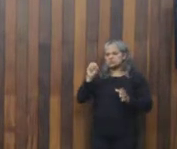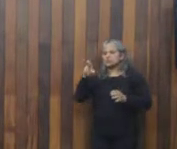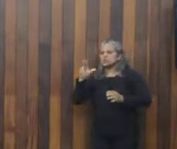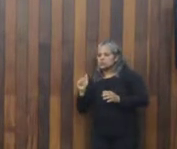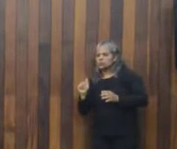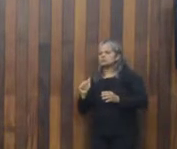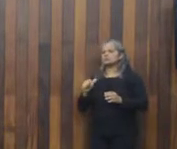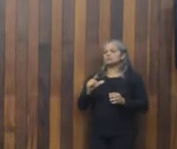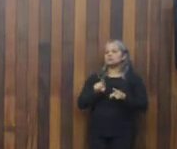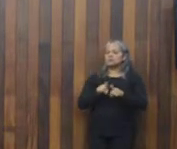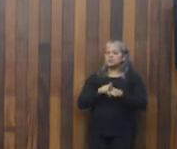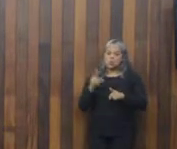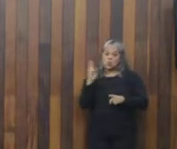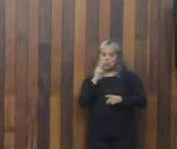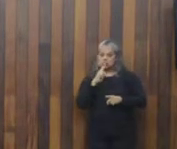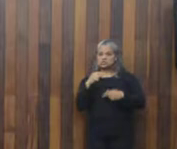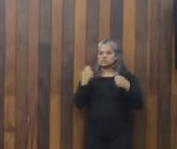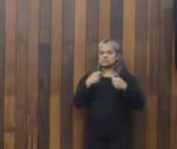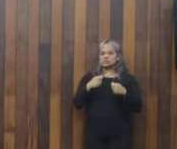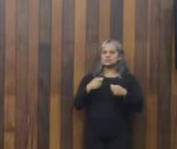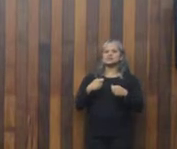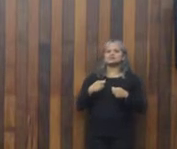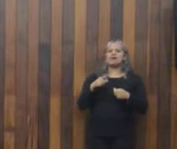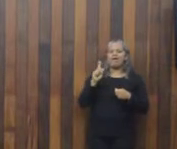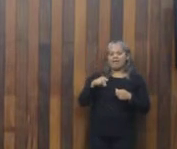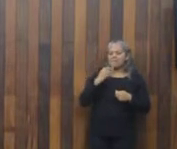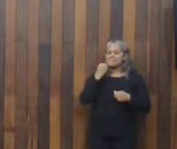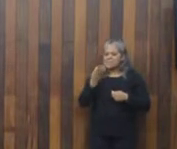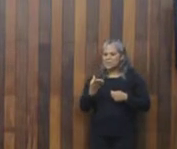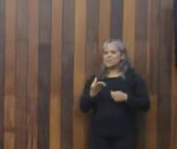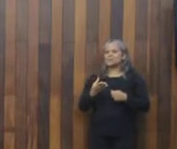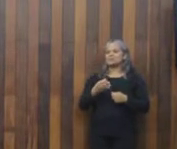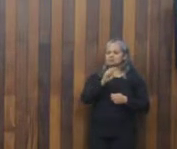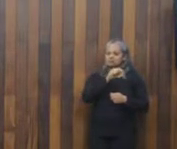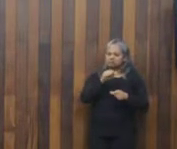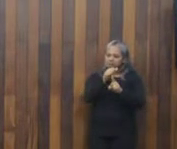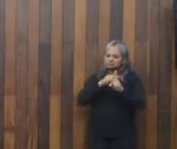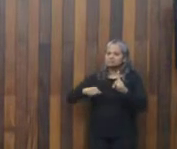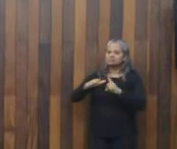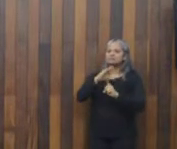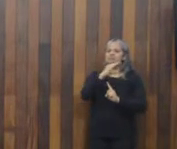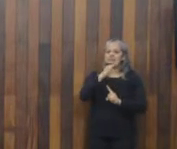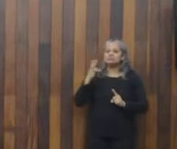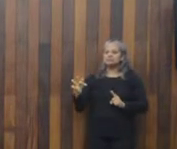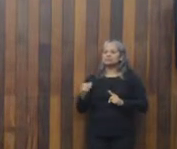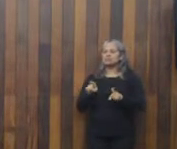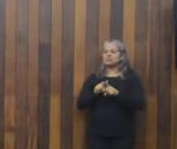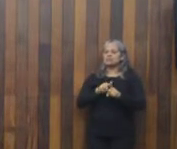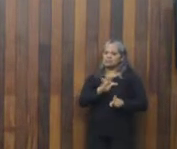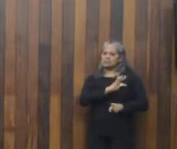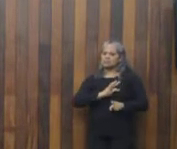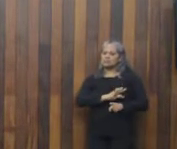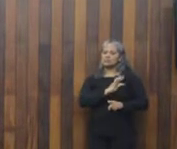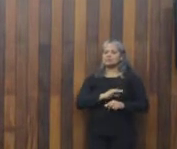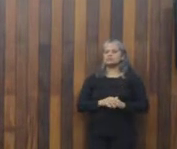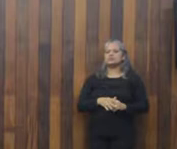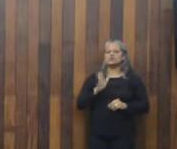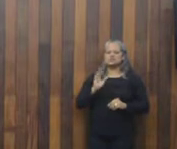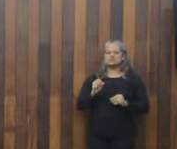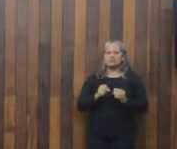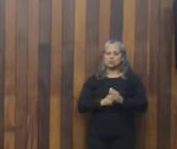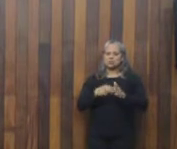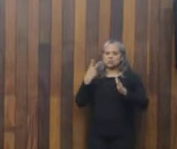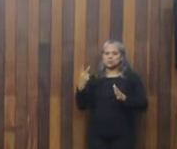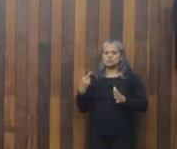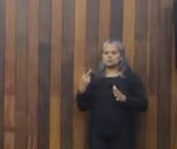pedidos de urgência que vem dando saldo positivo à sociedade cabofriense em toda a Grande Tamoios. Foi por 2 vezes